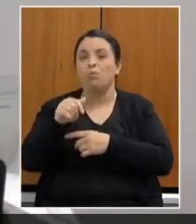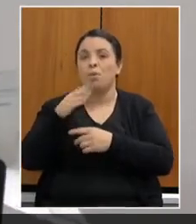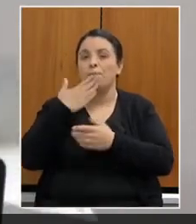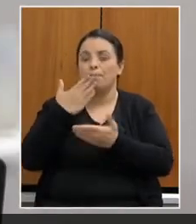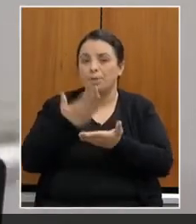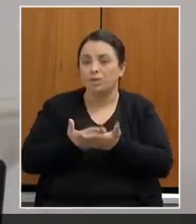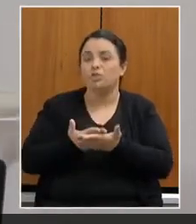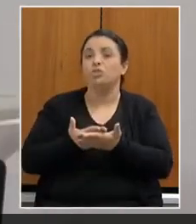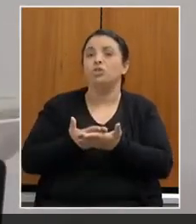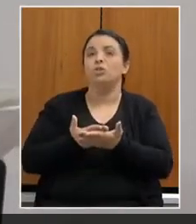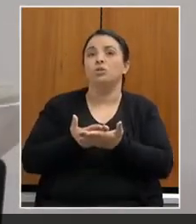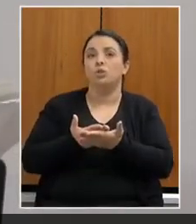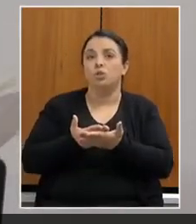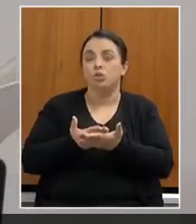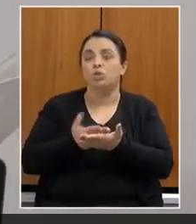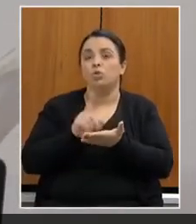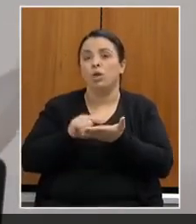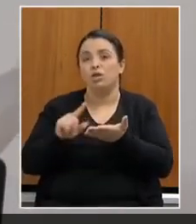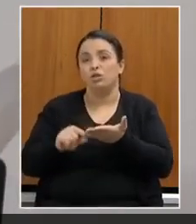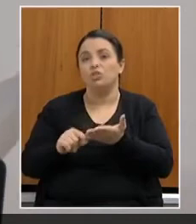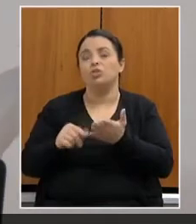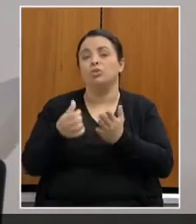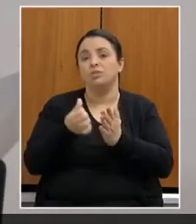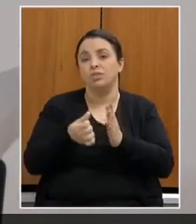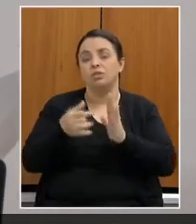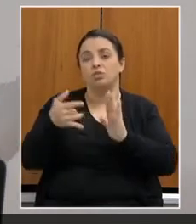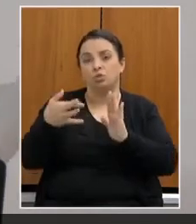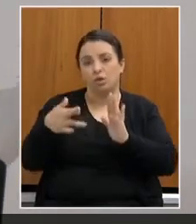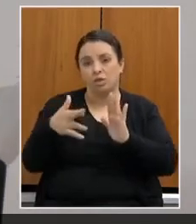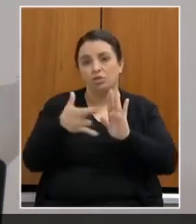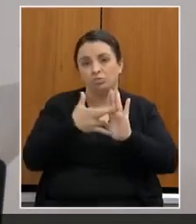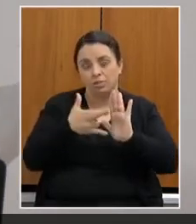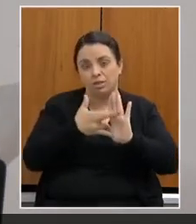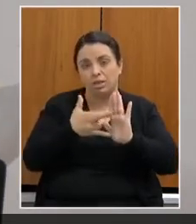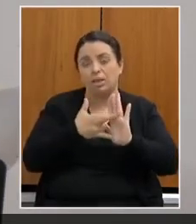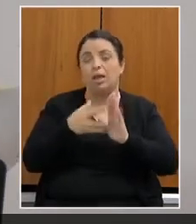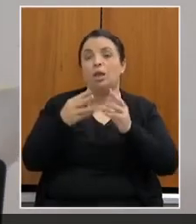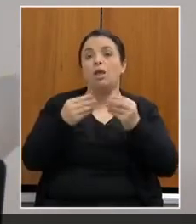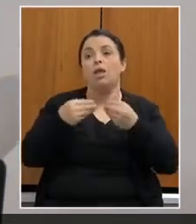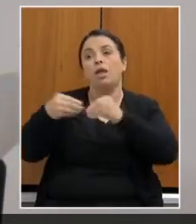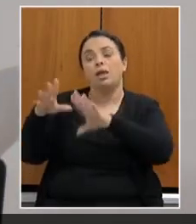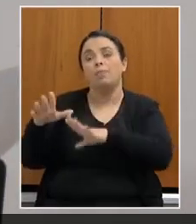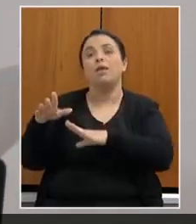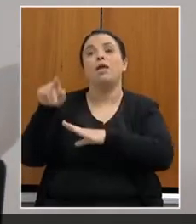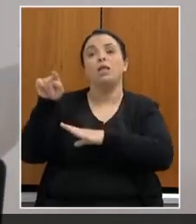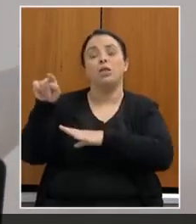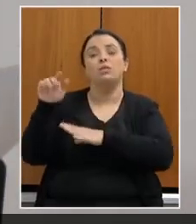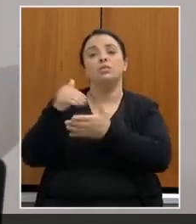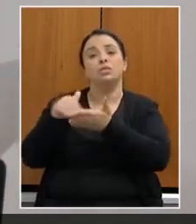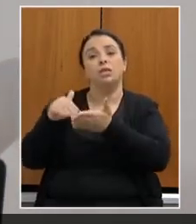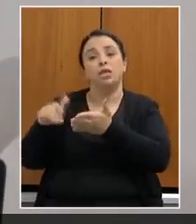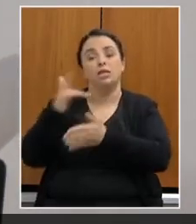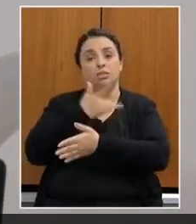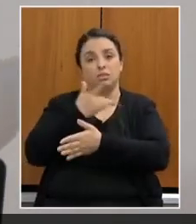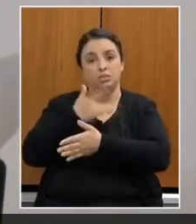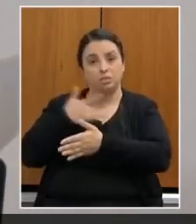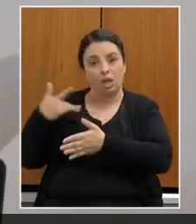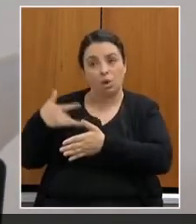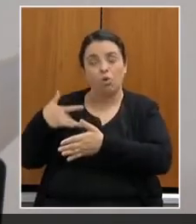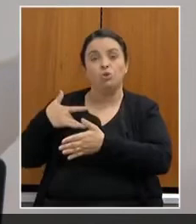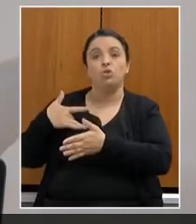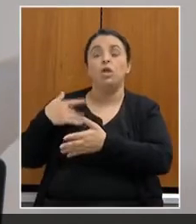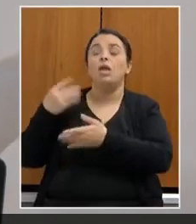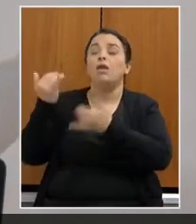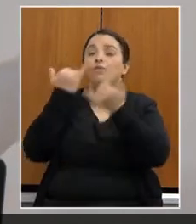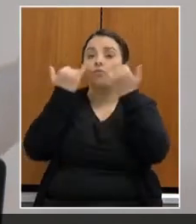é que, de vossa excelência, nos termos do artigo 100 do regimento interno, seja encaminhado ao secretário de Estado de Saúde pedindo informações sobre qual o estágio dos atendimentos